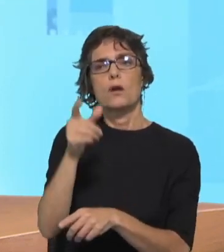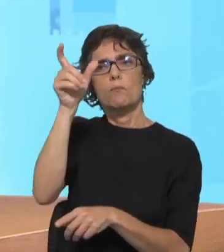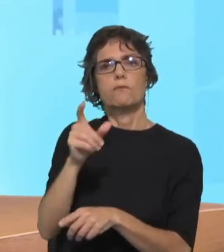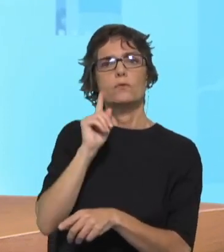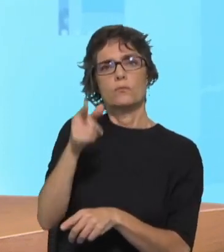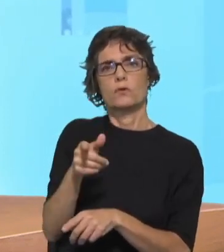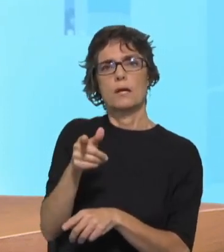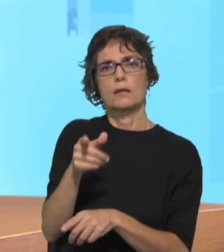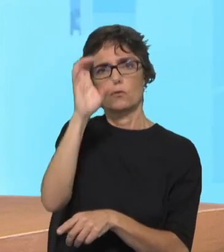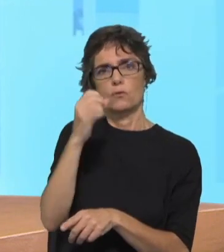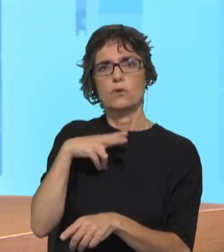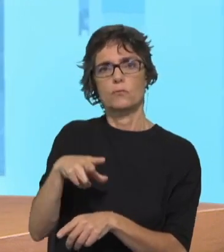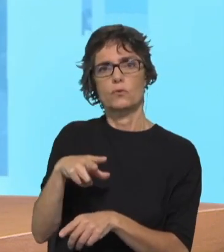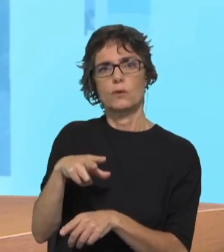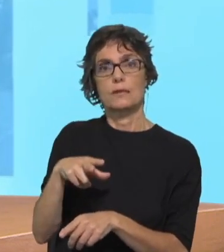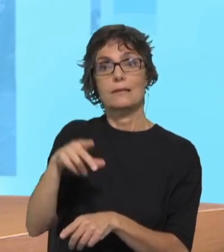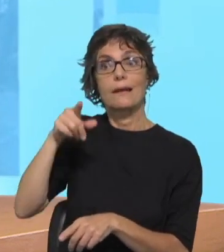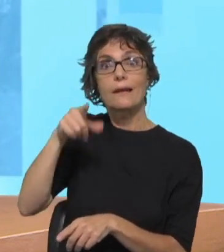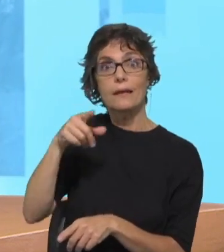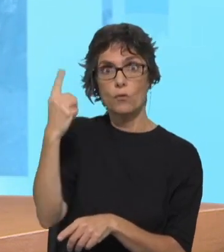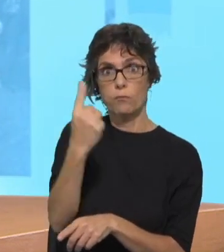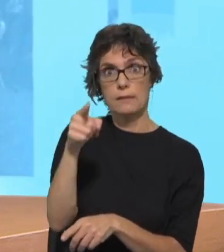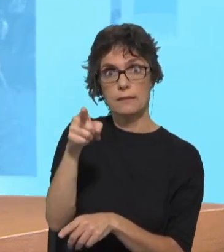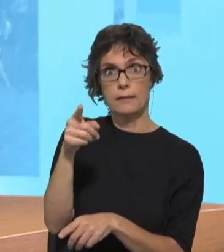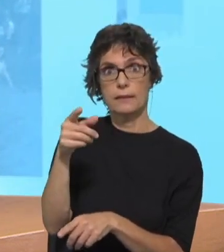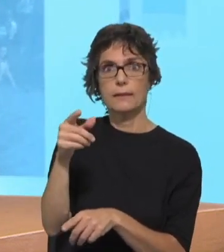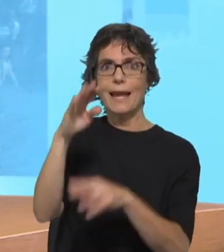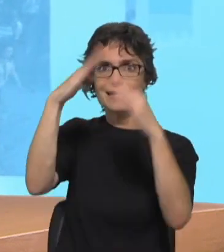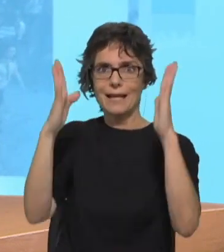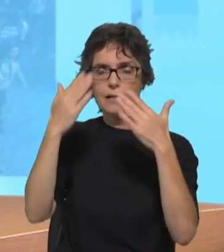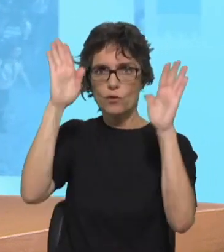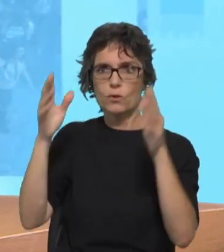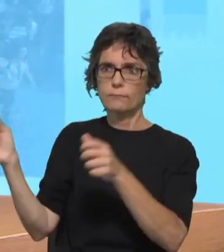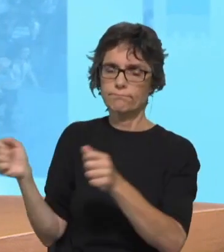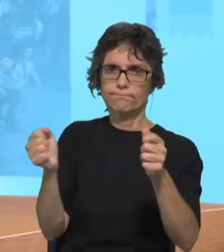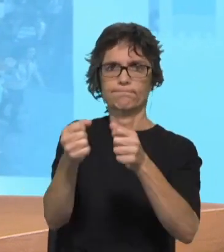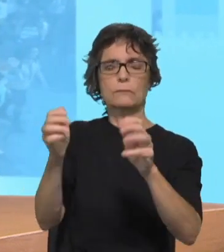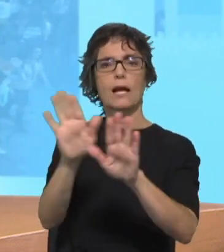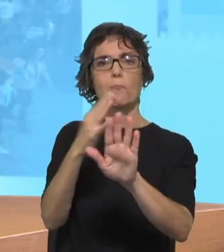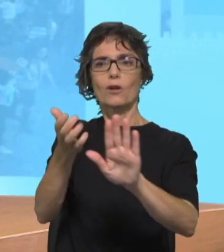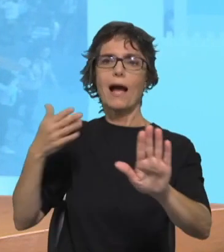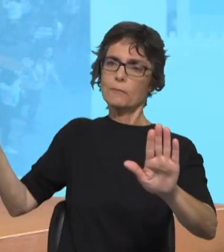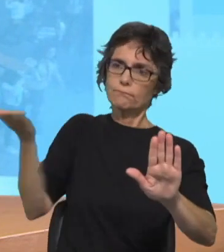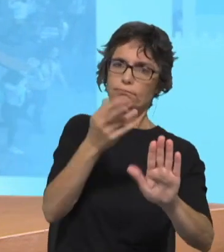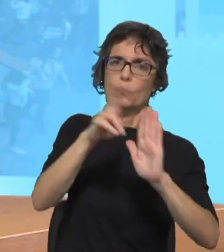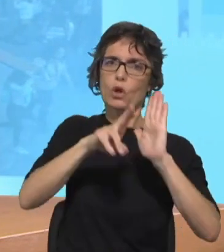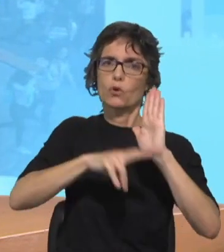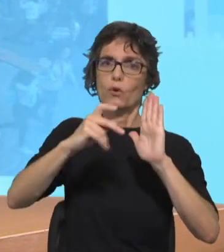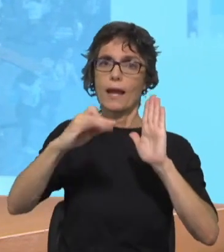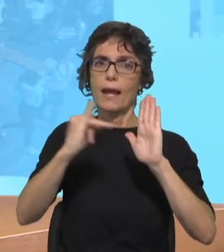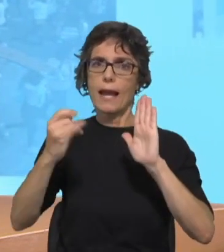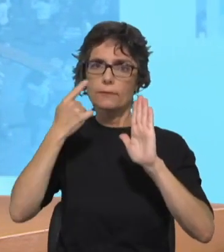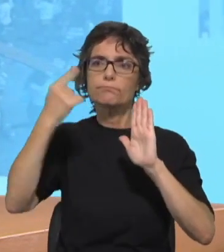o facto de ele abrir as portas da Casa da Democracia à Fundação AIS para apresentar este relatório significa